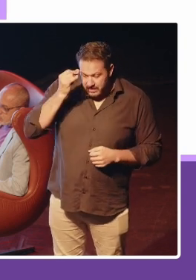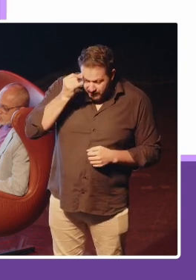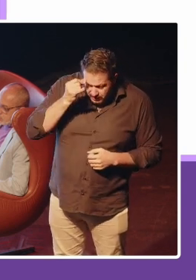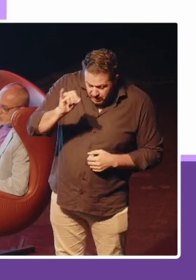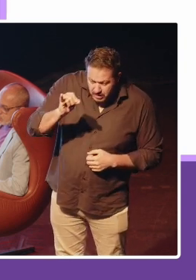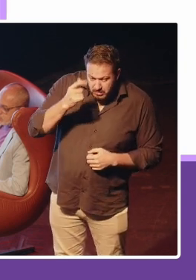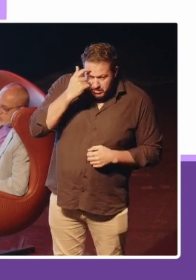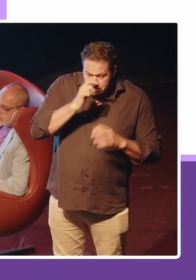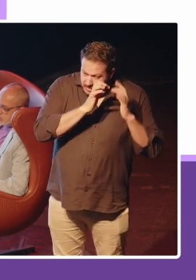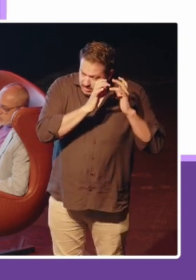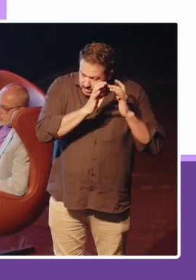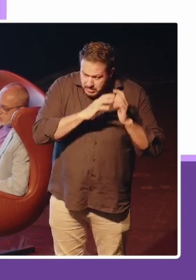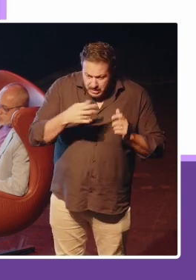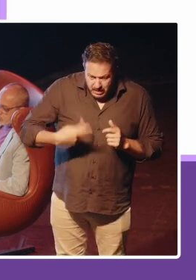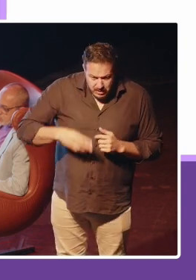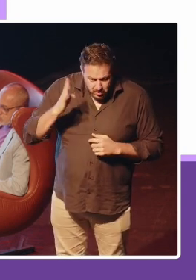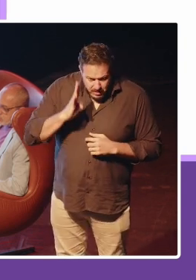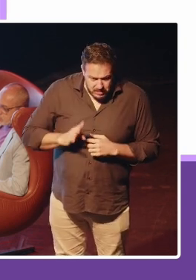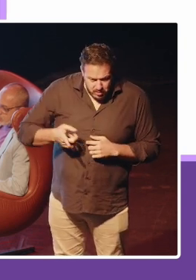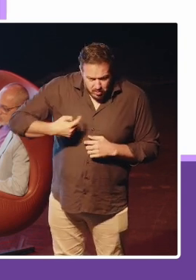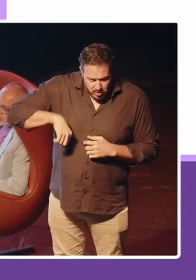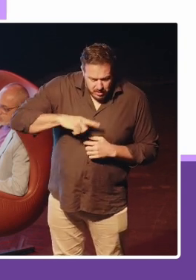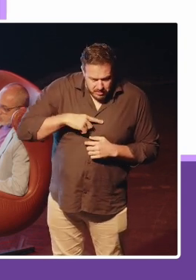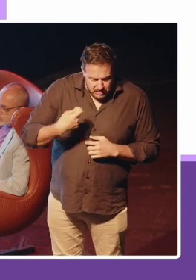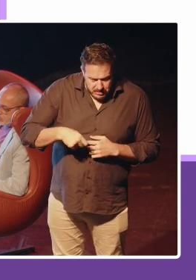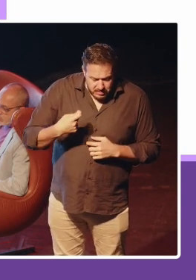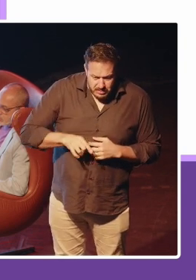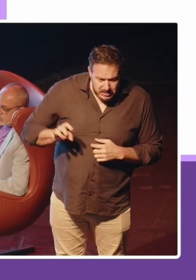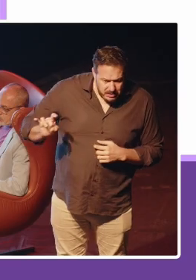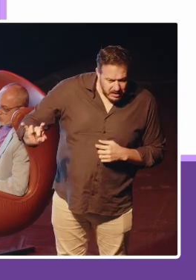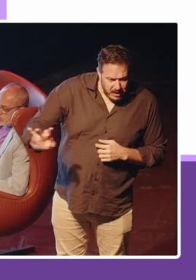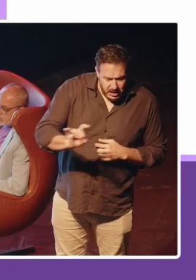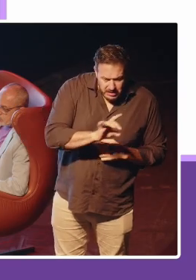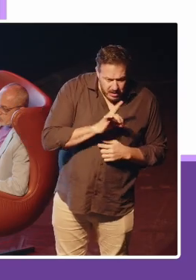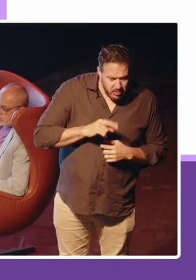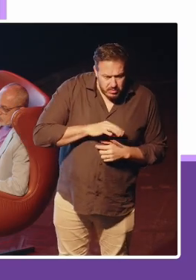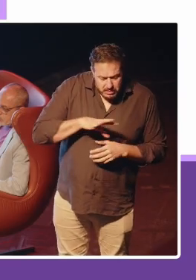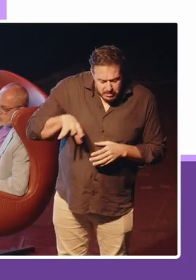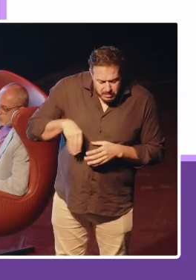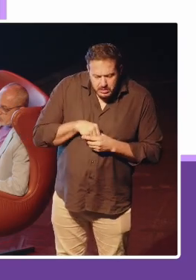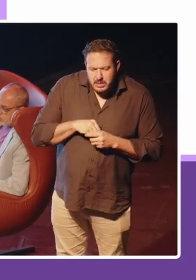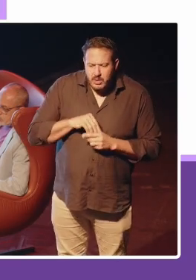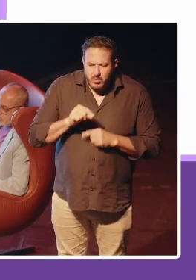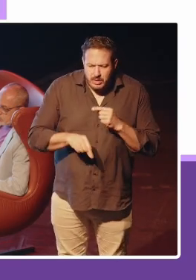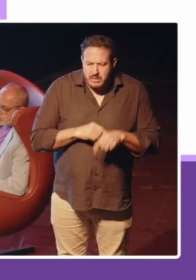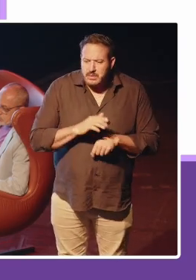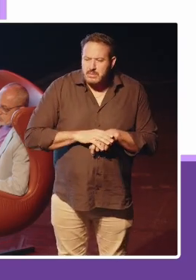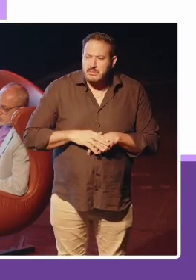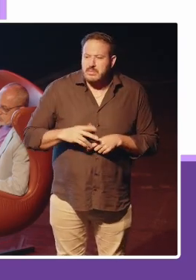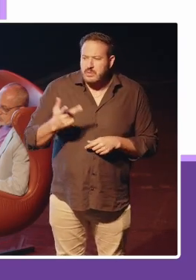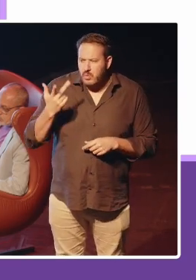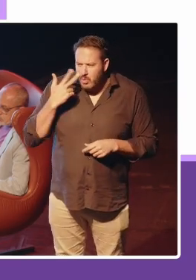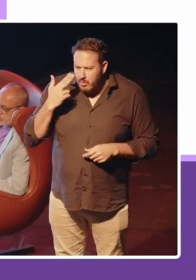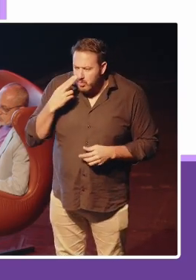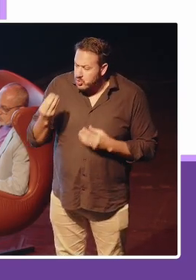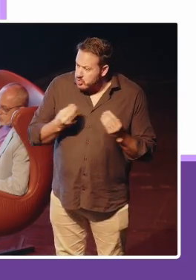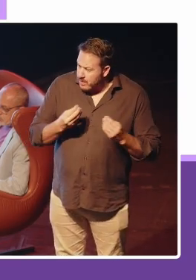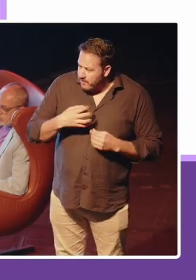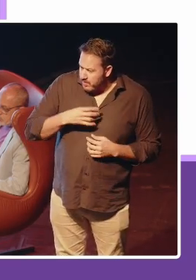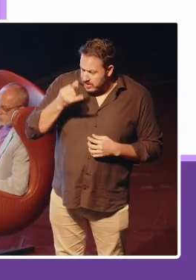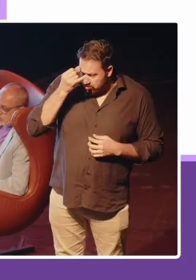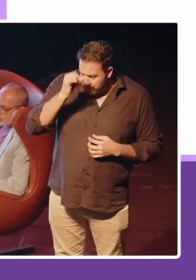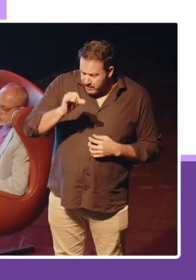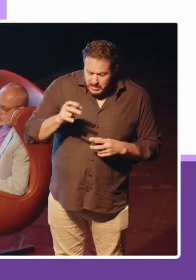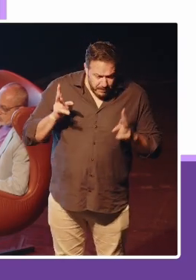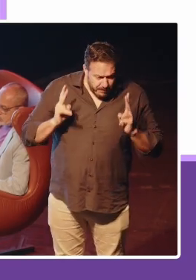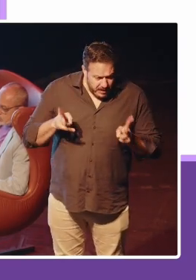de demência no Brasil, precisamos isolar cada um desses fatores, tirar o que tem de comum, de forma que eu não conte várias vezes